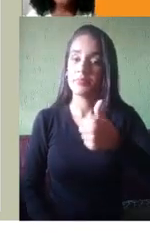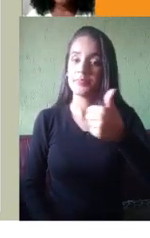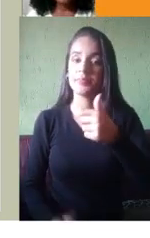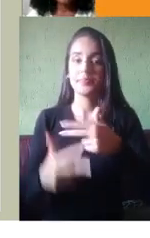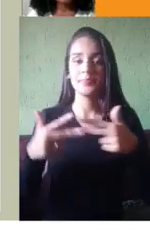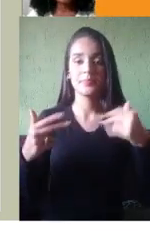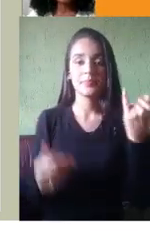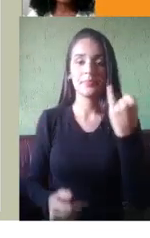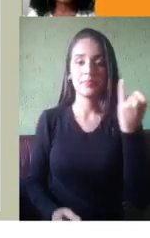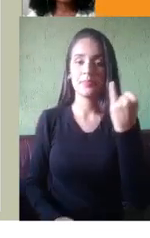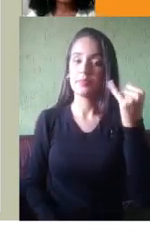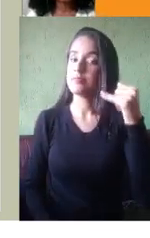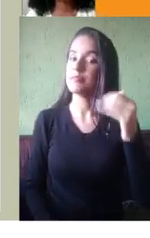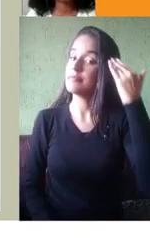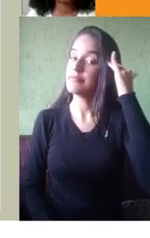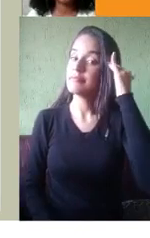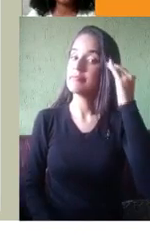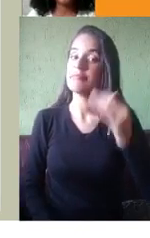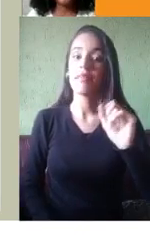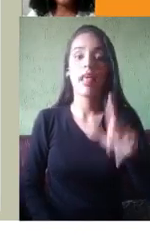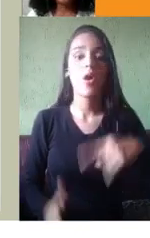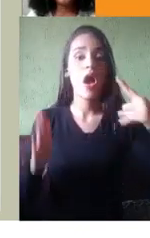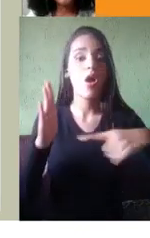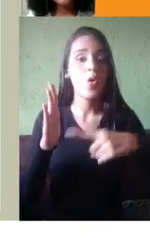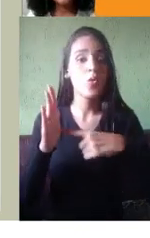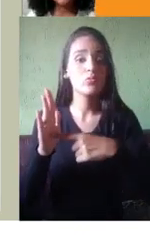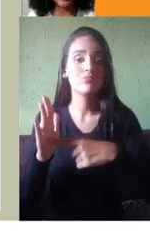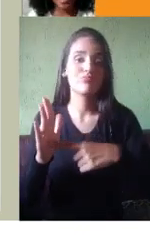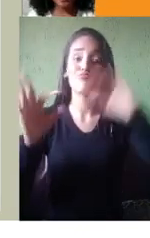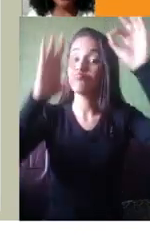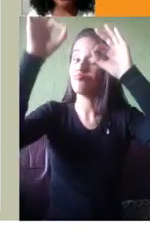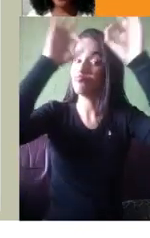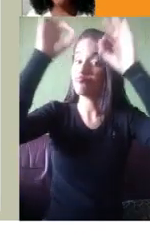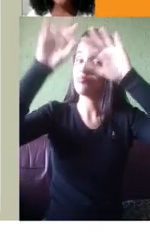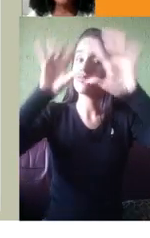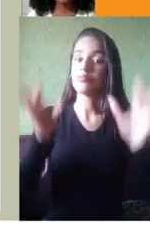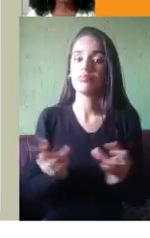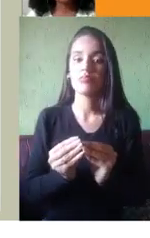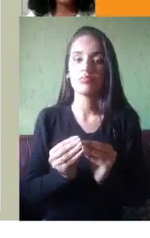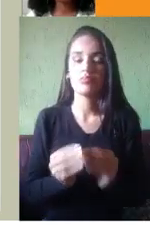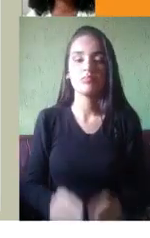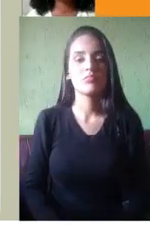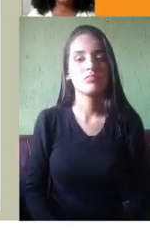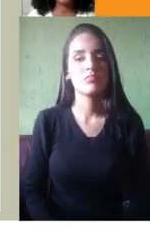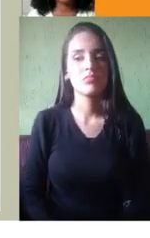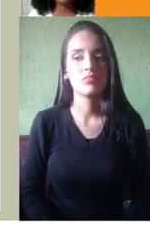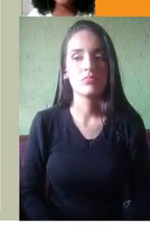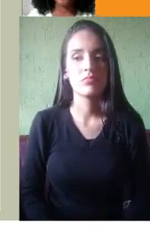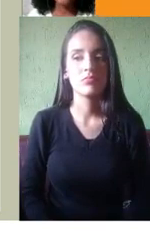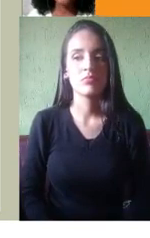começar, a primeira coisa que é importante a gente entender é o objetivo desse parágrafo. Qual é o propósito